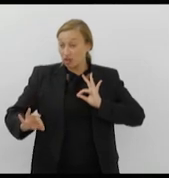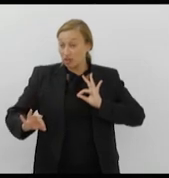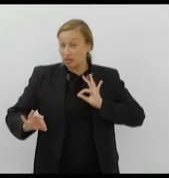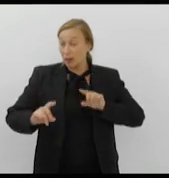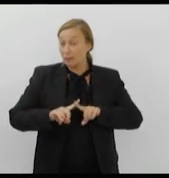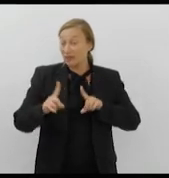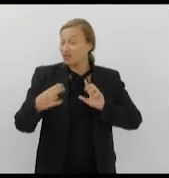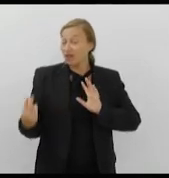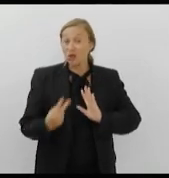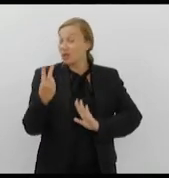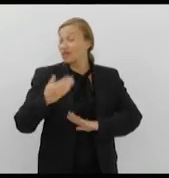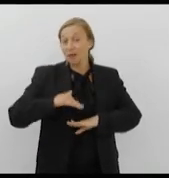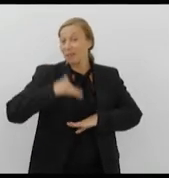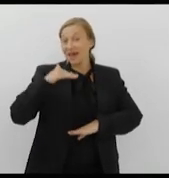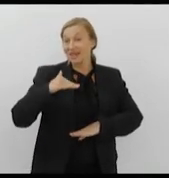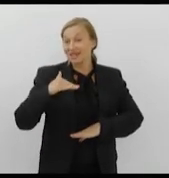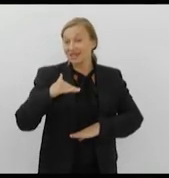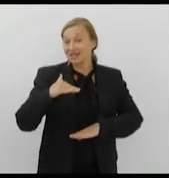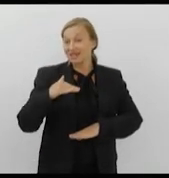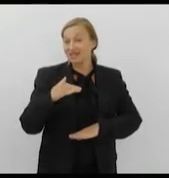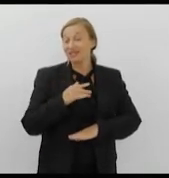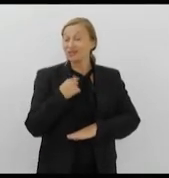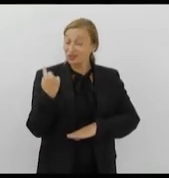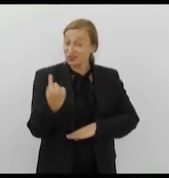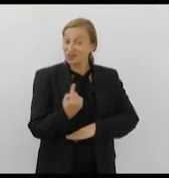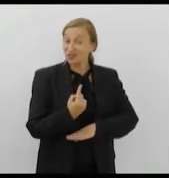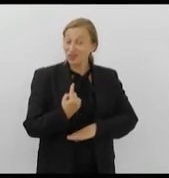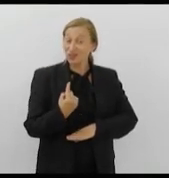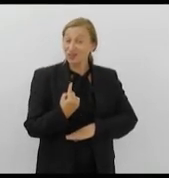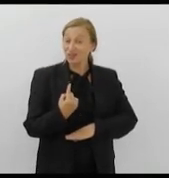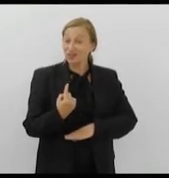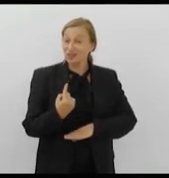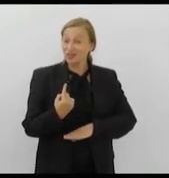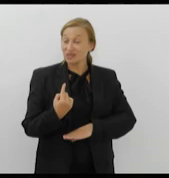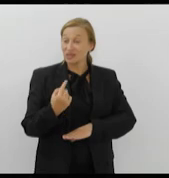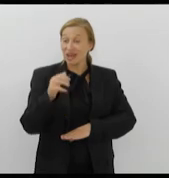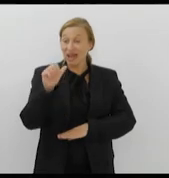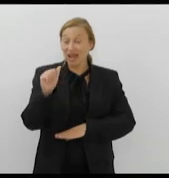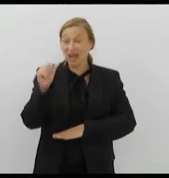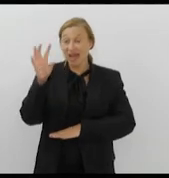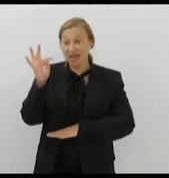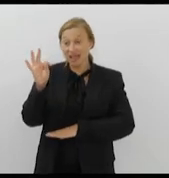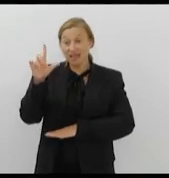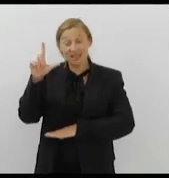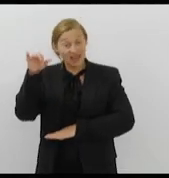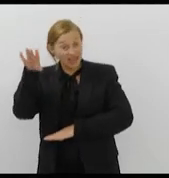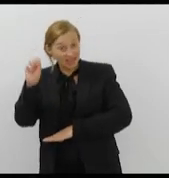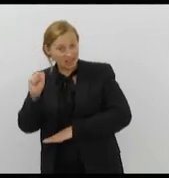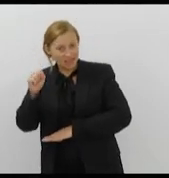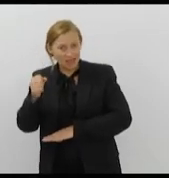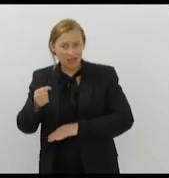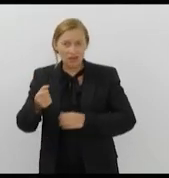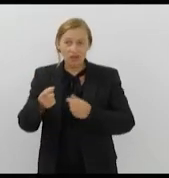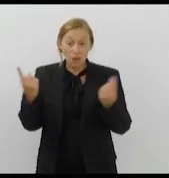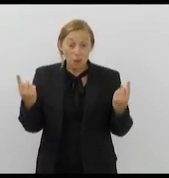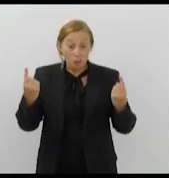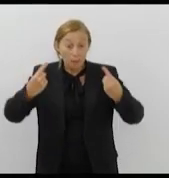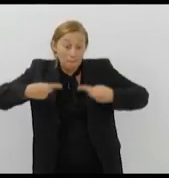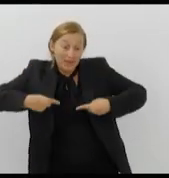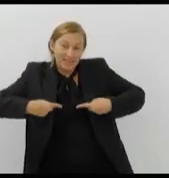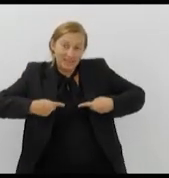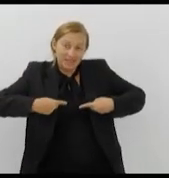valoriza ainda mais os nossos atletas, porque é quase uma competição